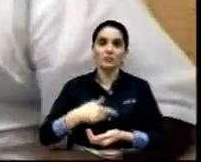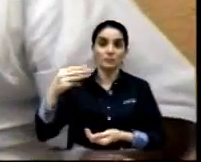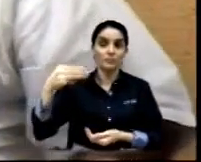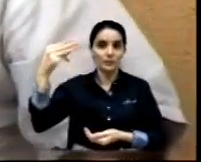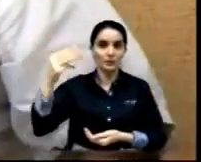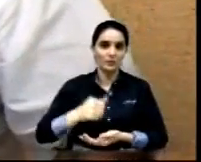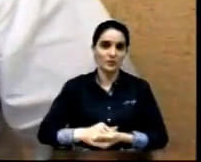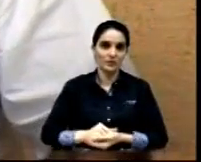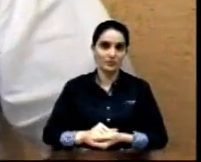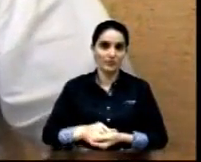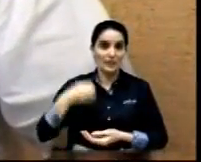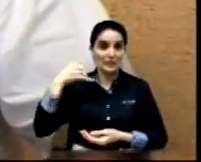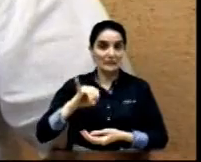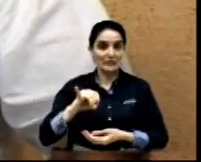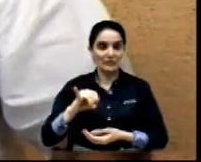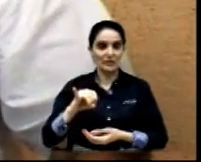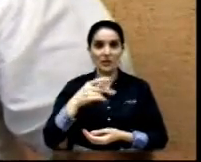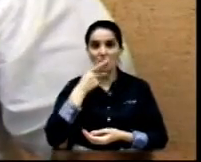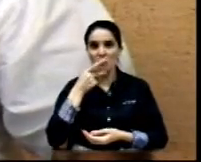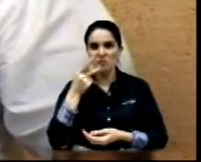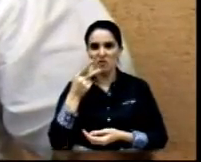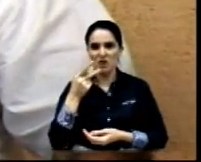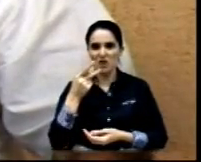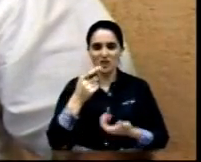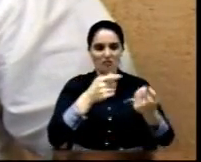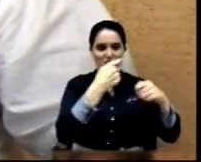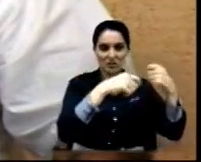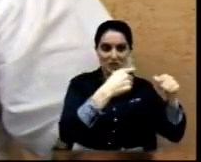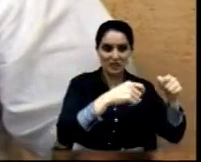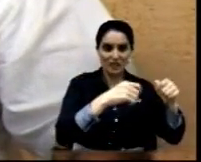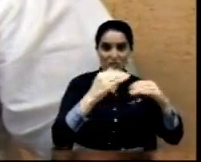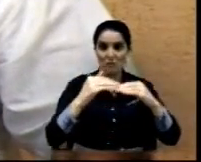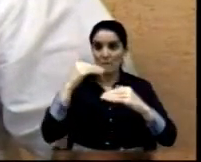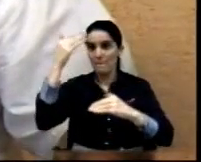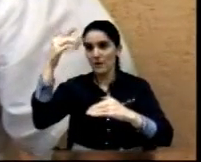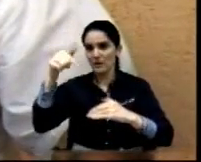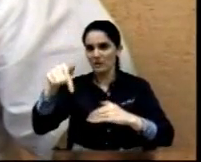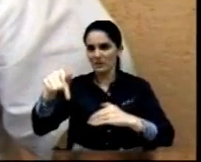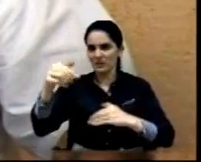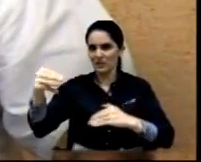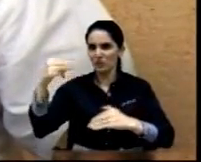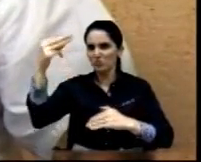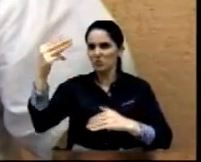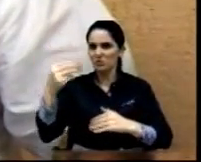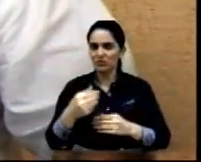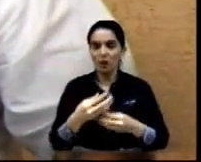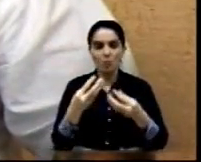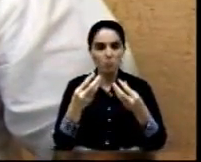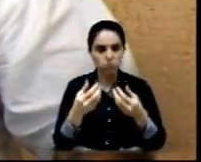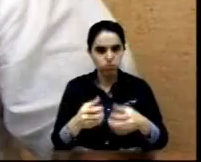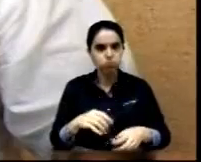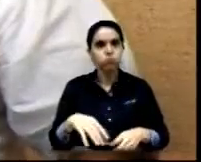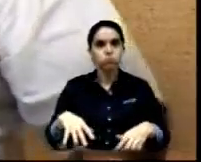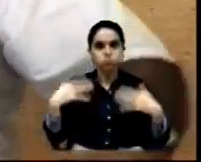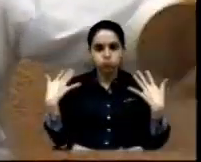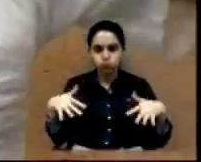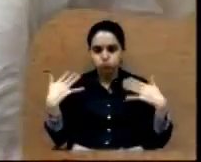são 7 milhões. São mais de 7 milhões, inclusive. É muito dinheiro.